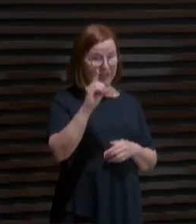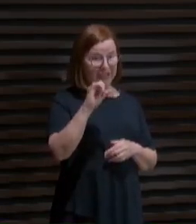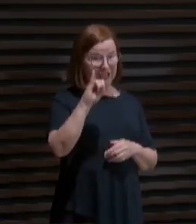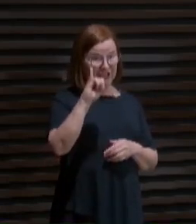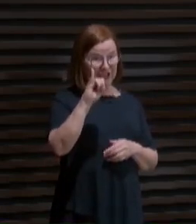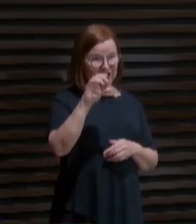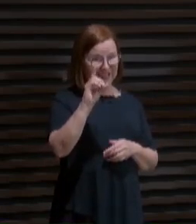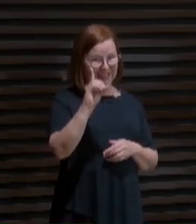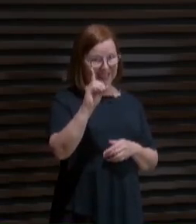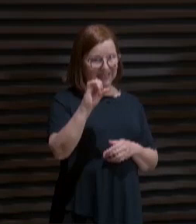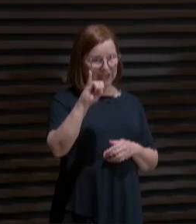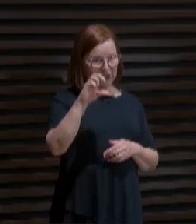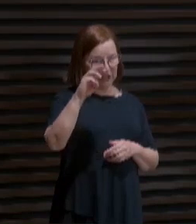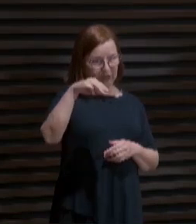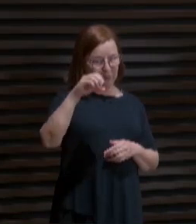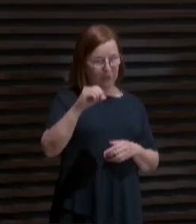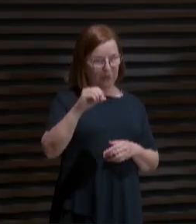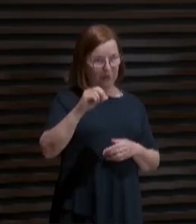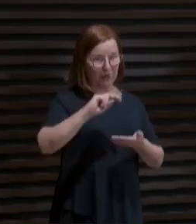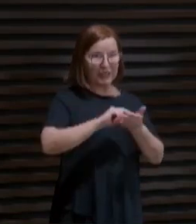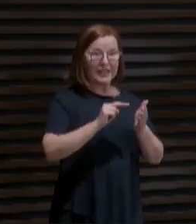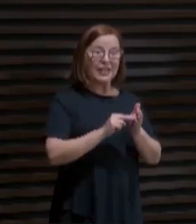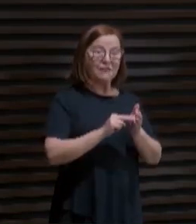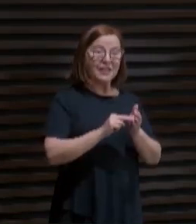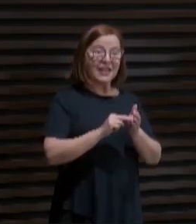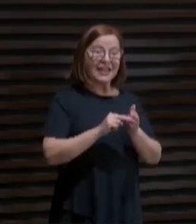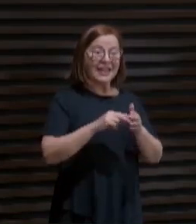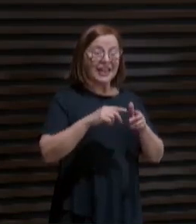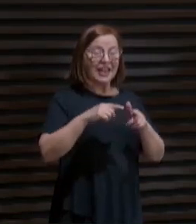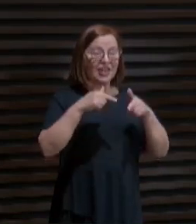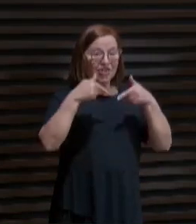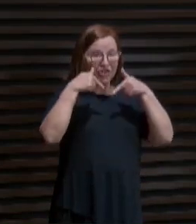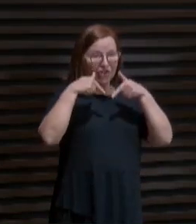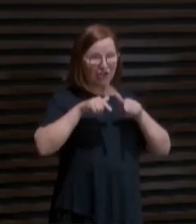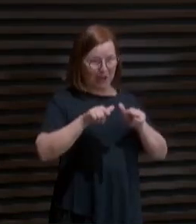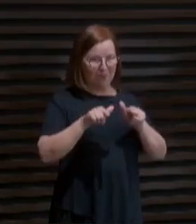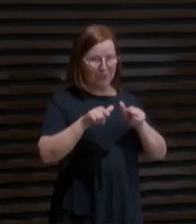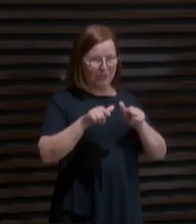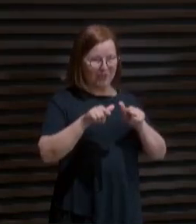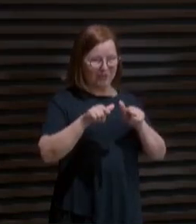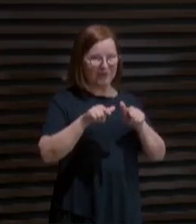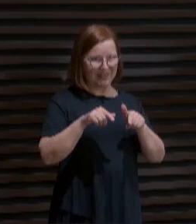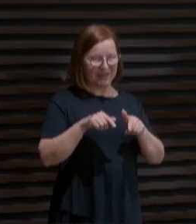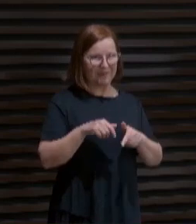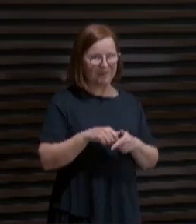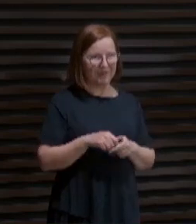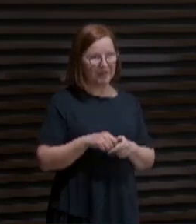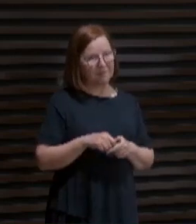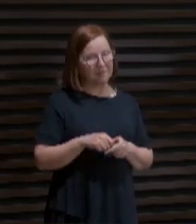Isto aponta que ele era gêmeo, porque Dídimo significa gêmeo, mas também